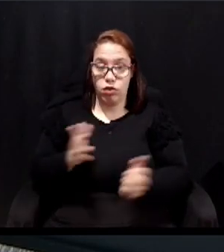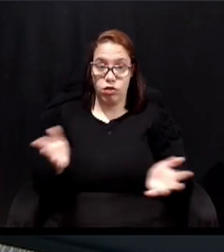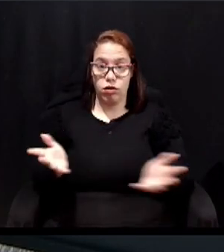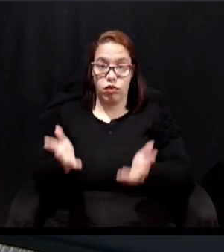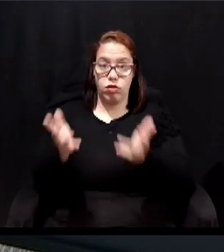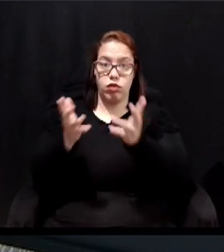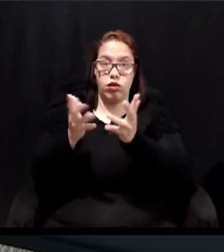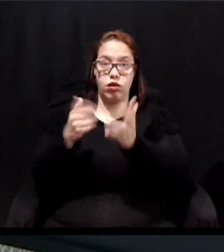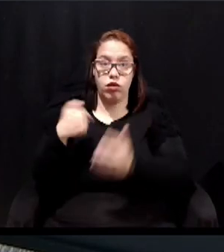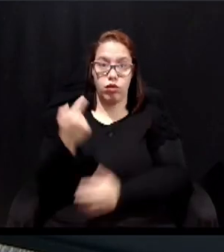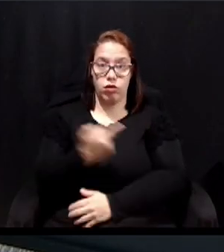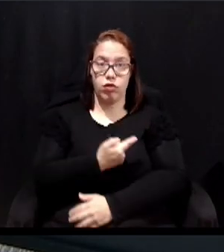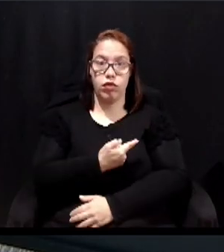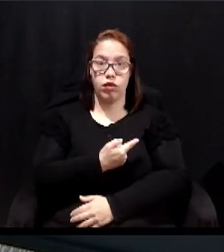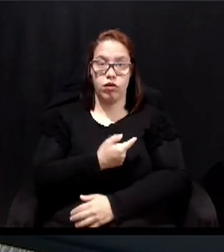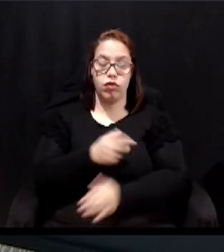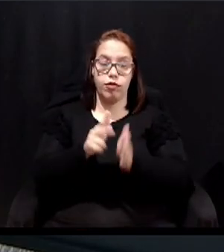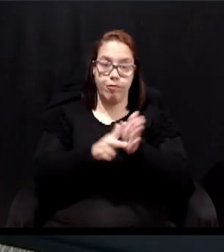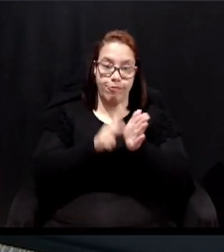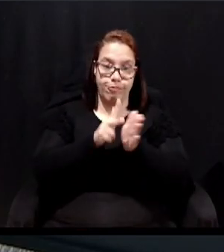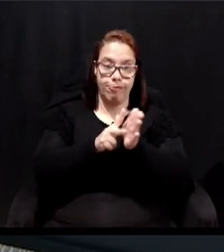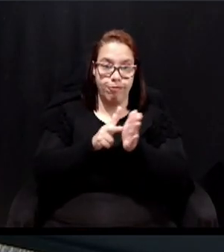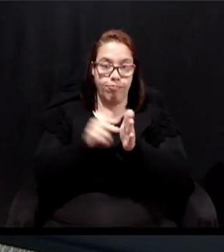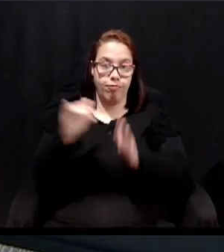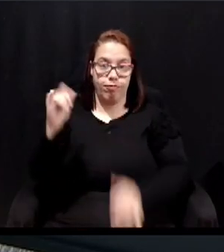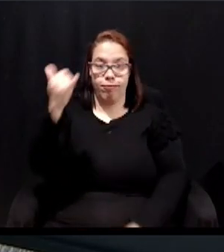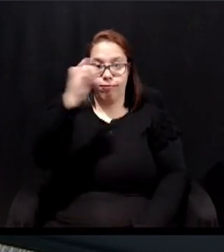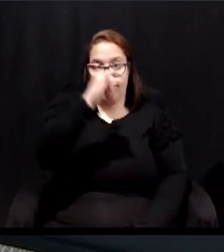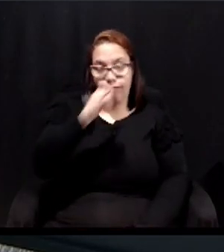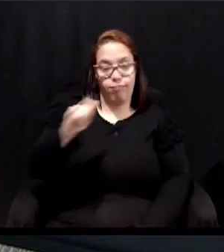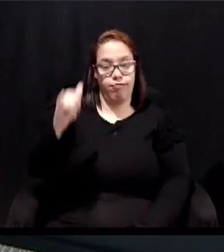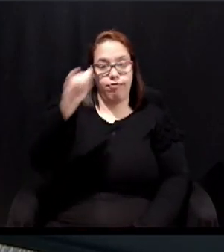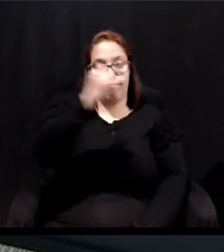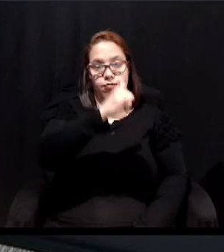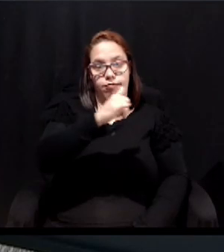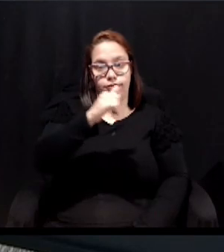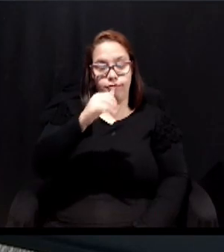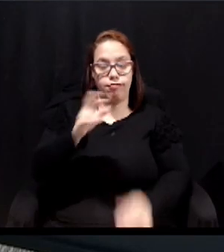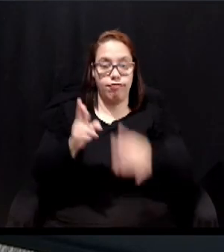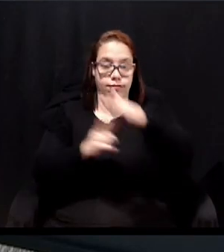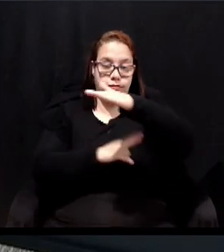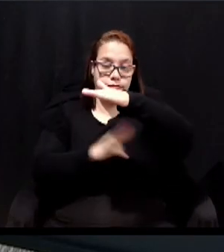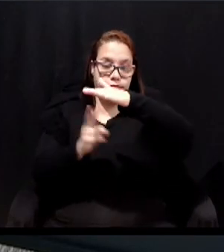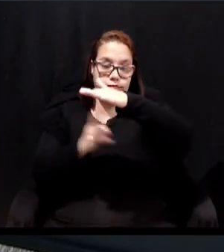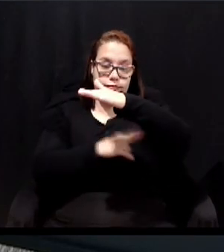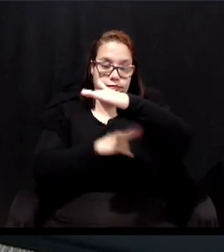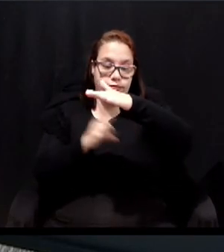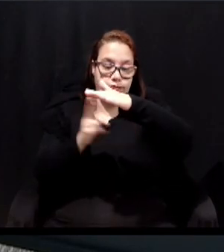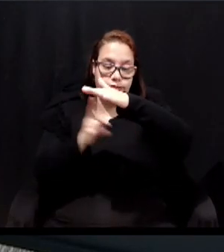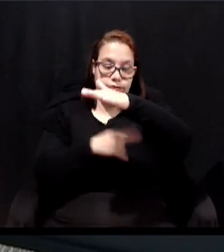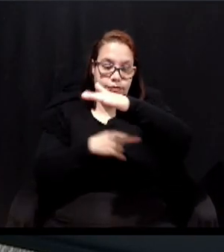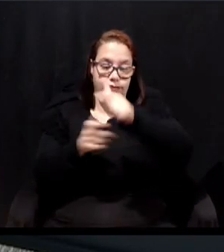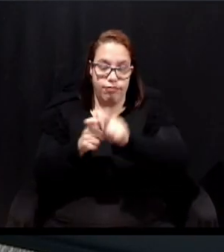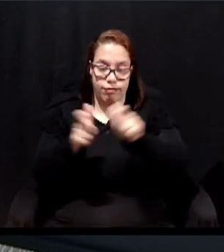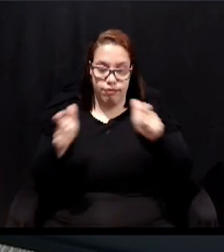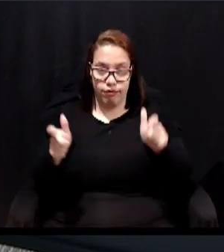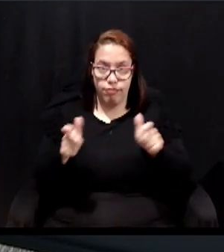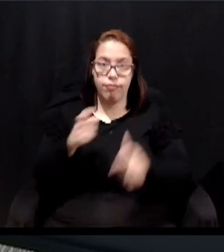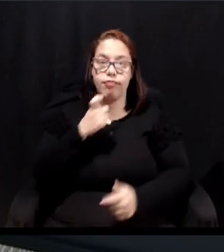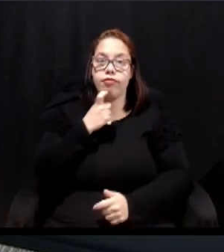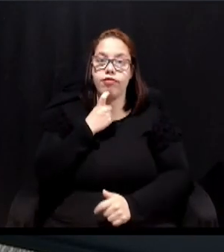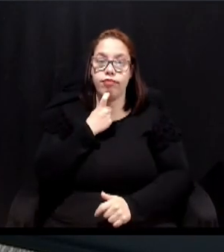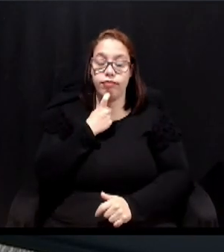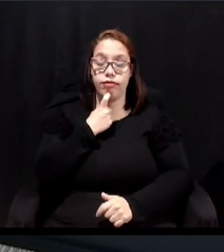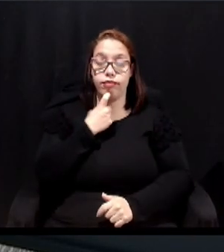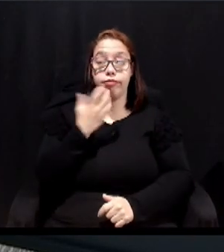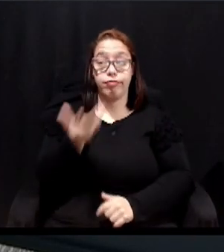canal ferroviário, o aéreo e abençoado pelo rodoviário, que as maiores estradas rodeiam a Campinas, né? Então